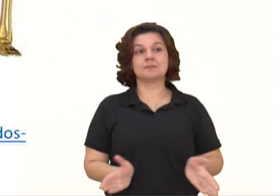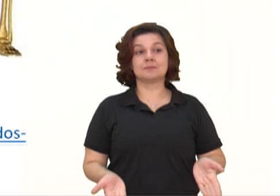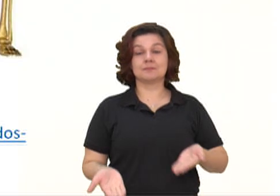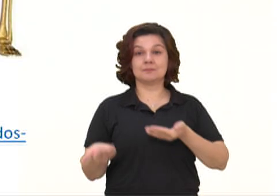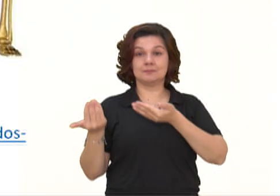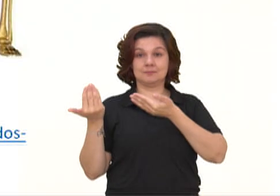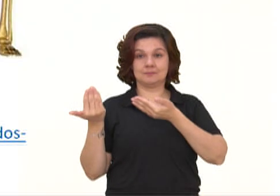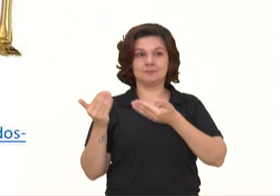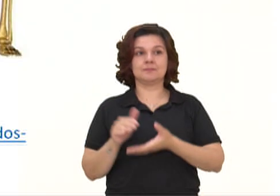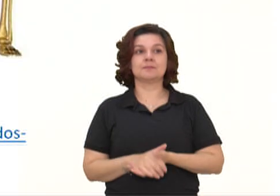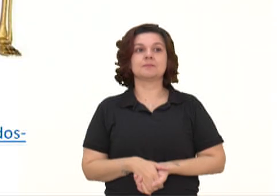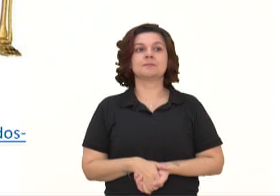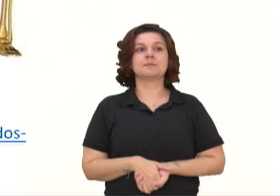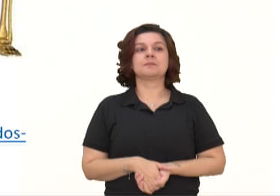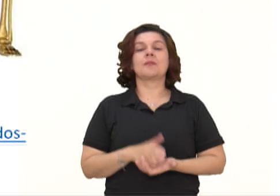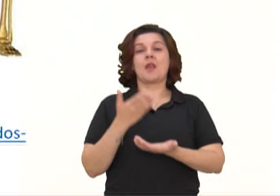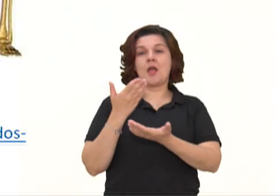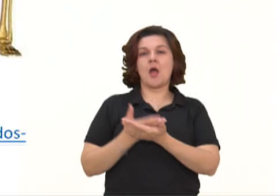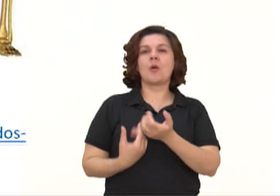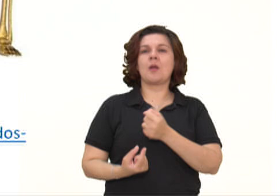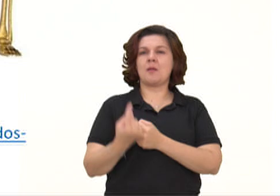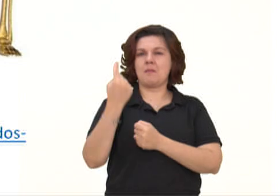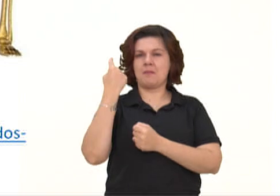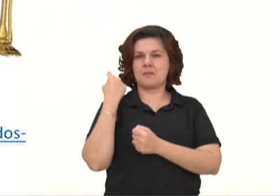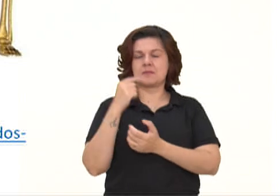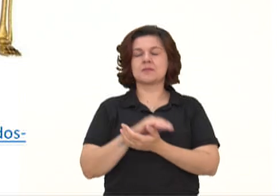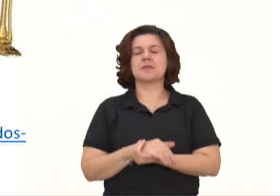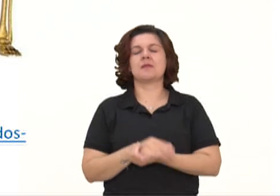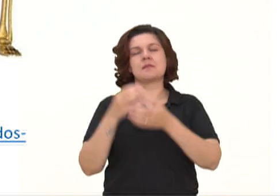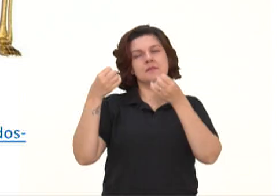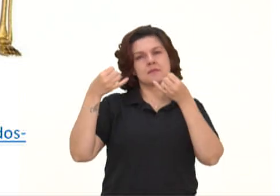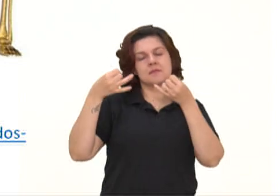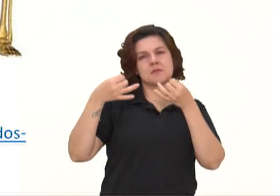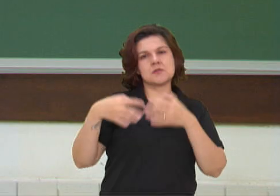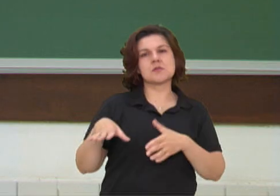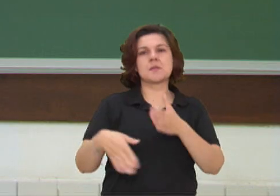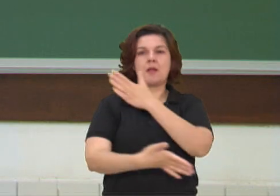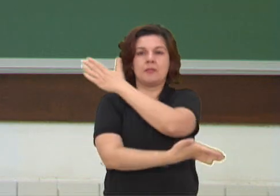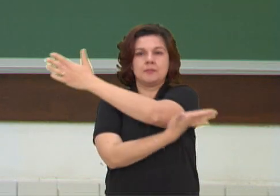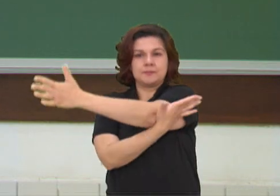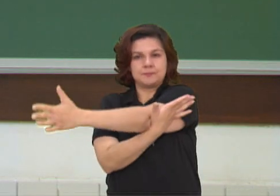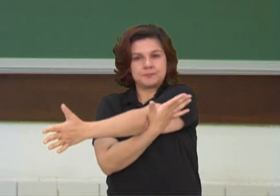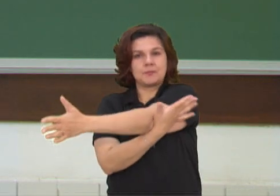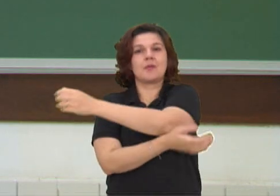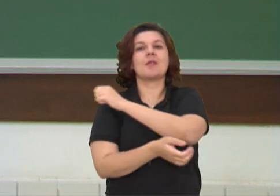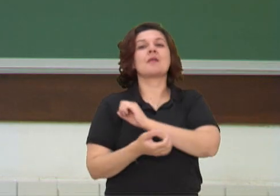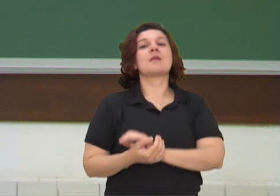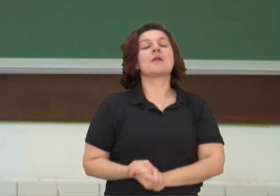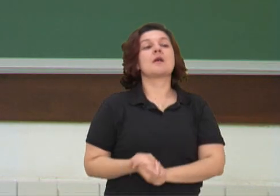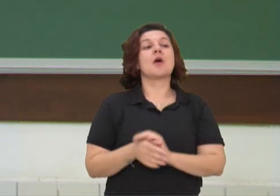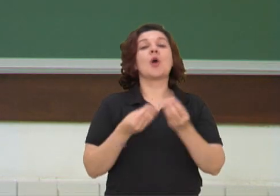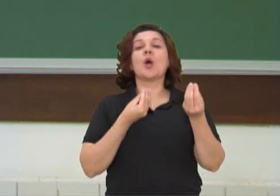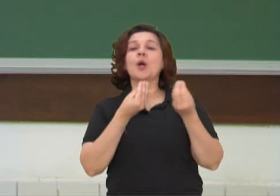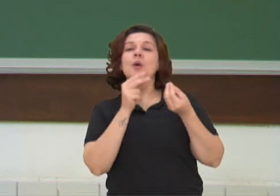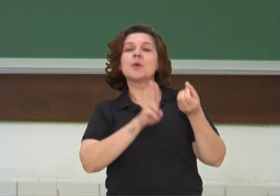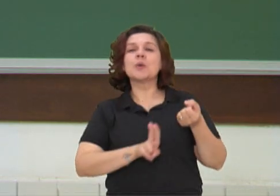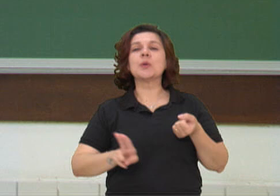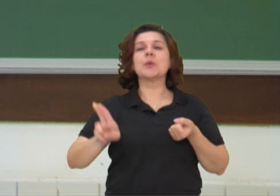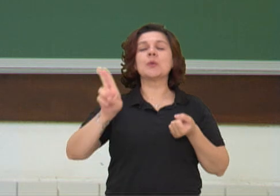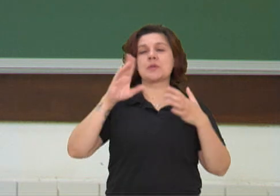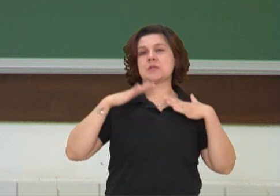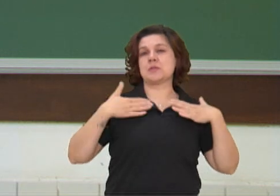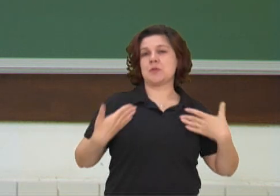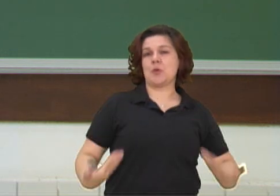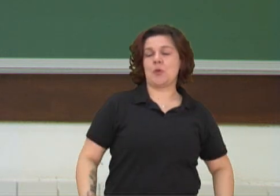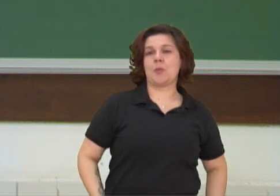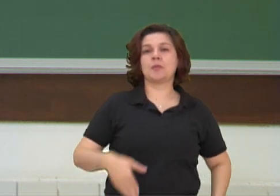Avançando aqui, nas aulas anteriores, ali, principalmente para explicar ali os alongamentos, eu falei sobre como nós usamos para diferenciar